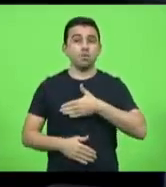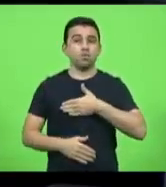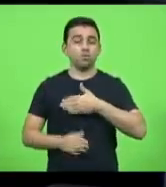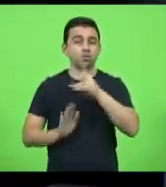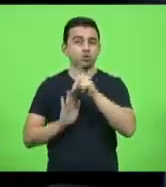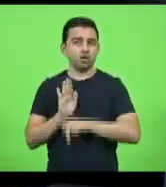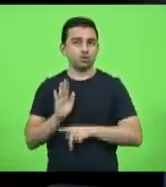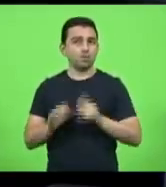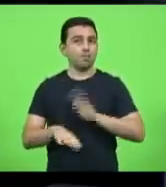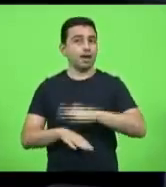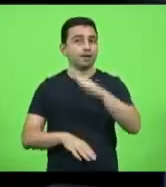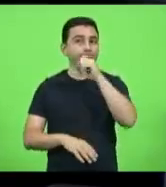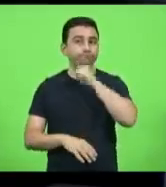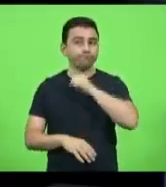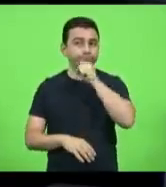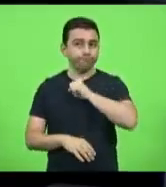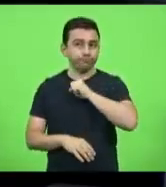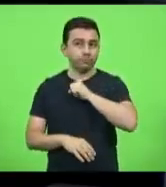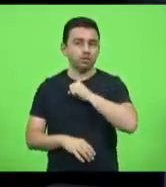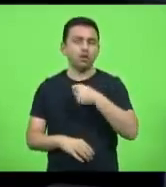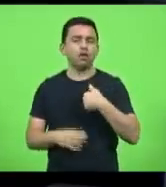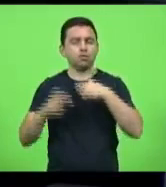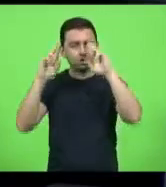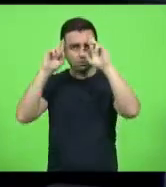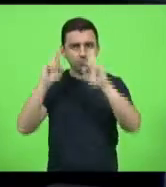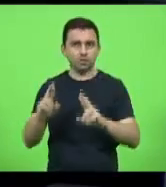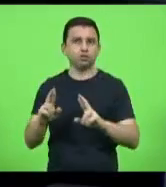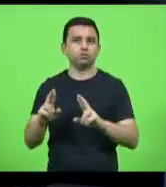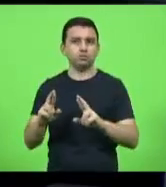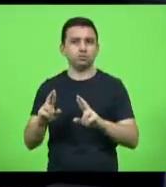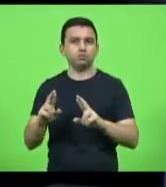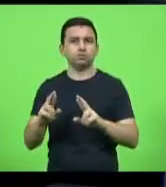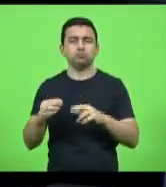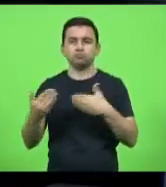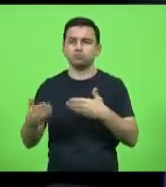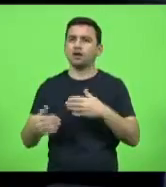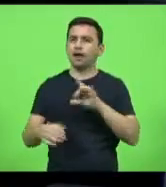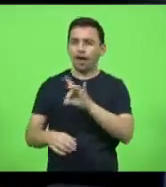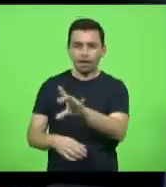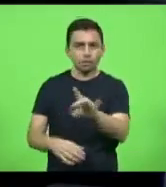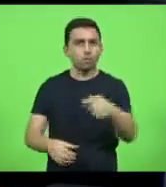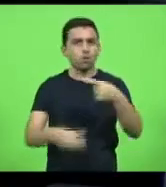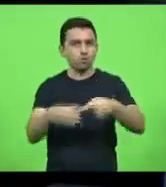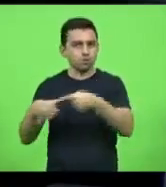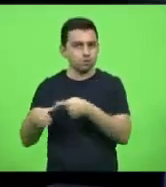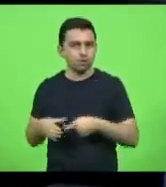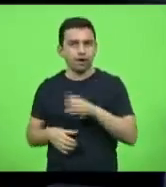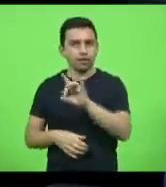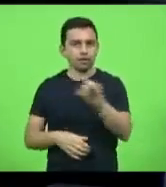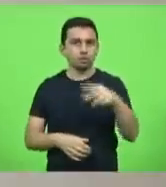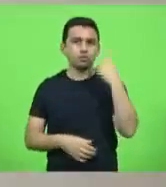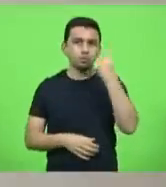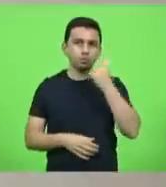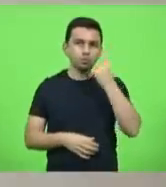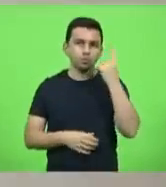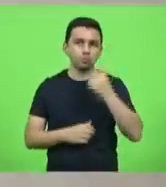é o mais antigo. Eu respeito a construção de cada comissão e de cada parlamentar. Obrigada.